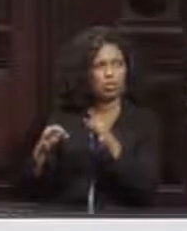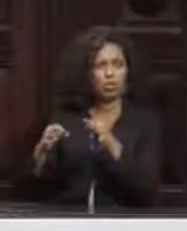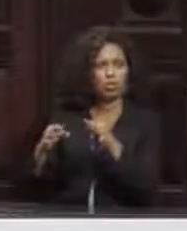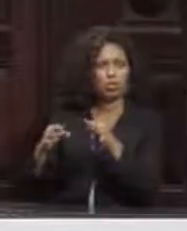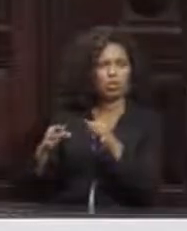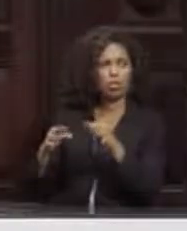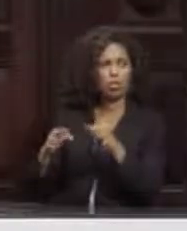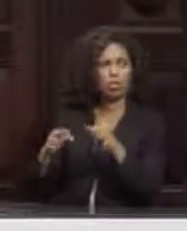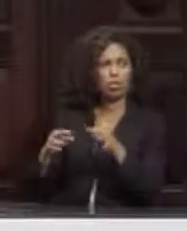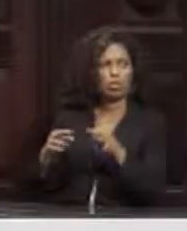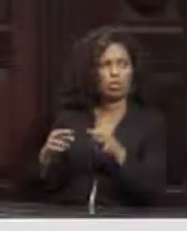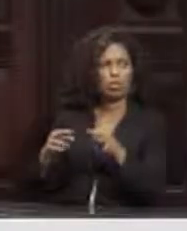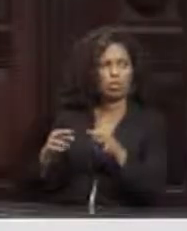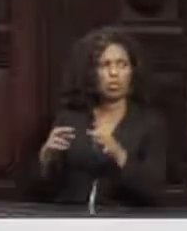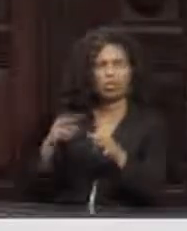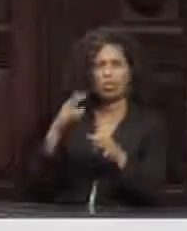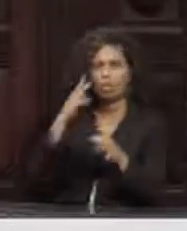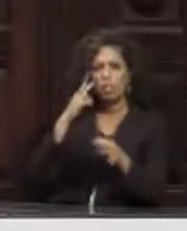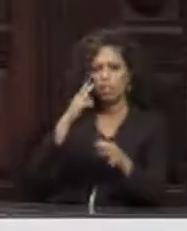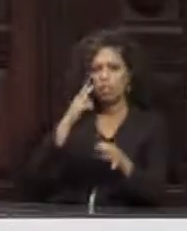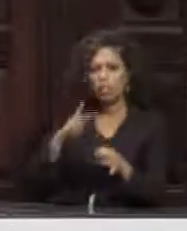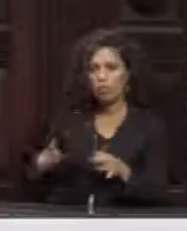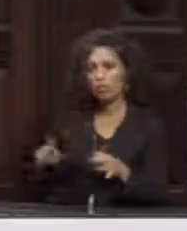descumprindo a decisão de um desembargador.